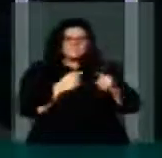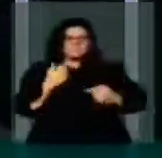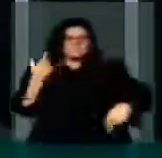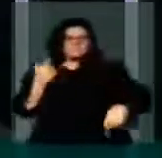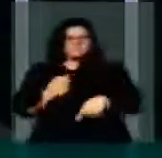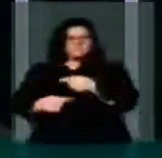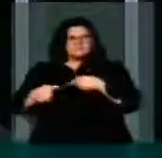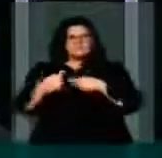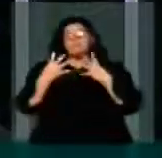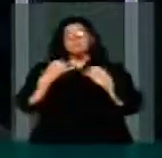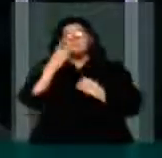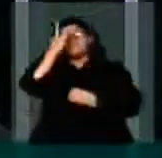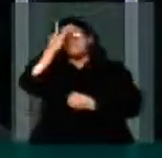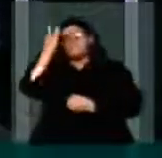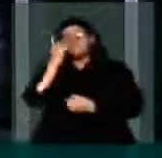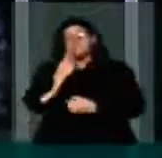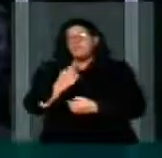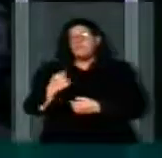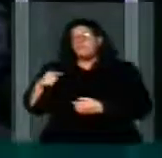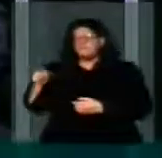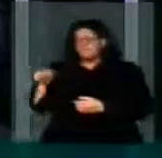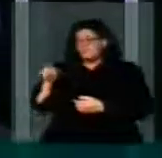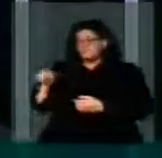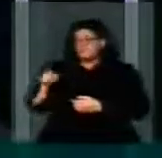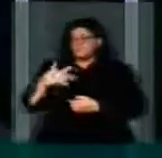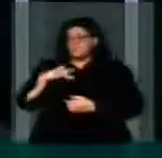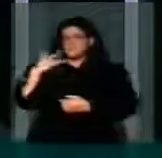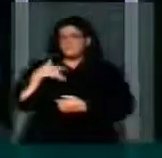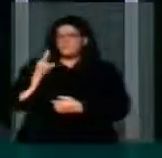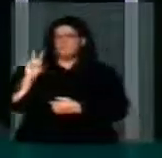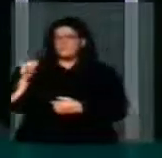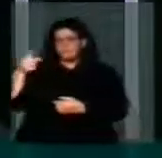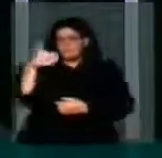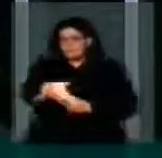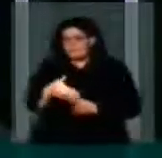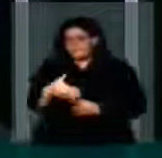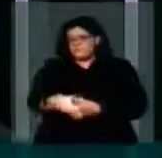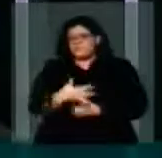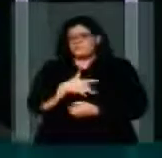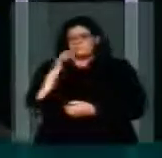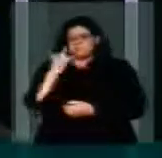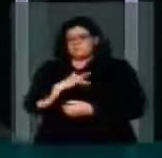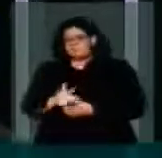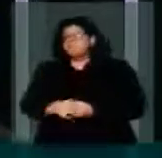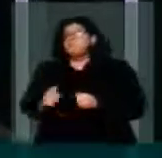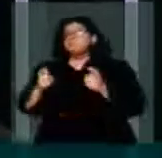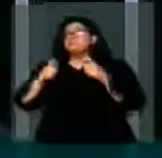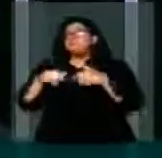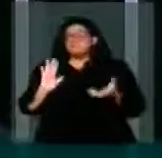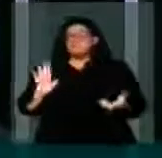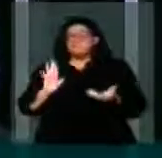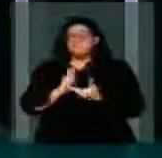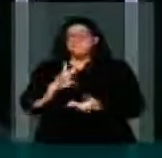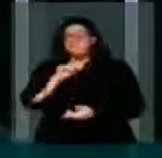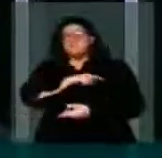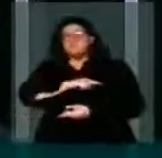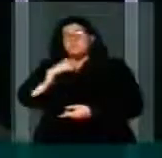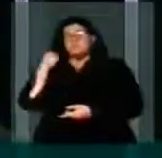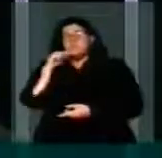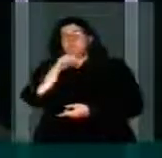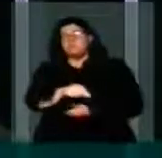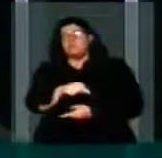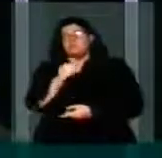um covil de lobos, você está indo para a cova dos leões, e com a sua inexperiência, você nunca foi político, você vai morrer lá